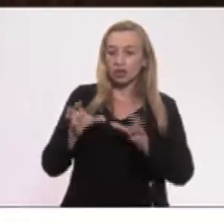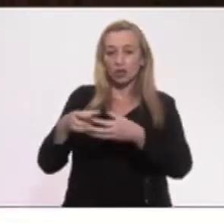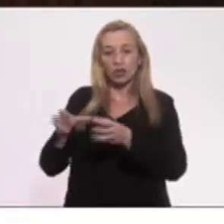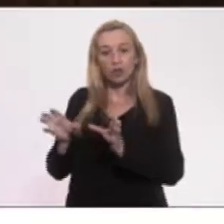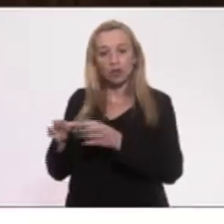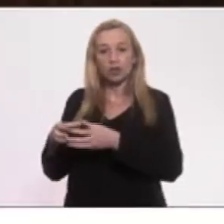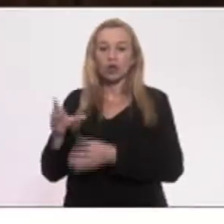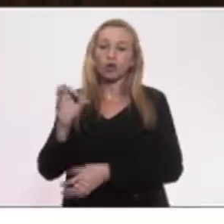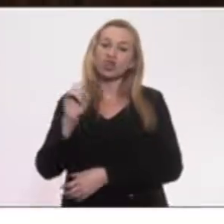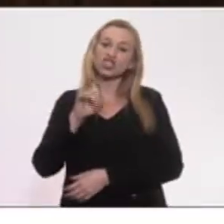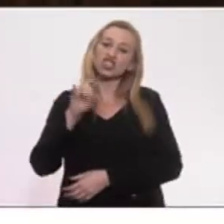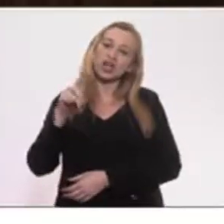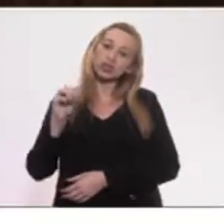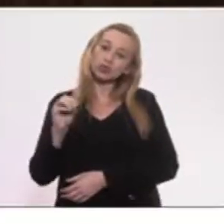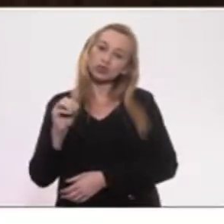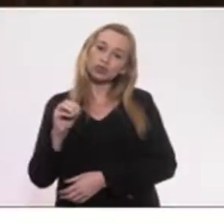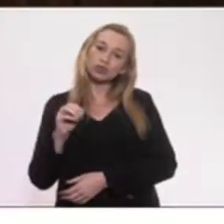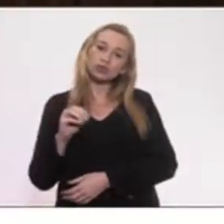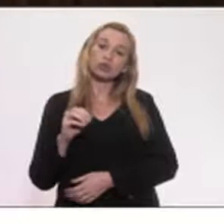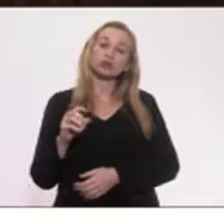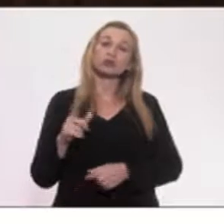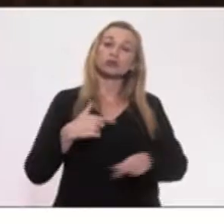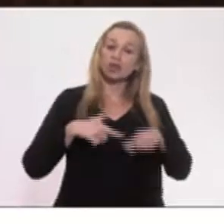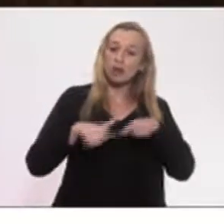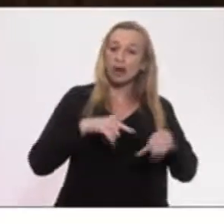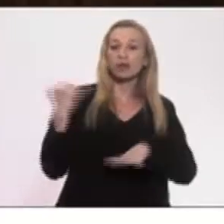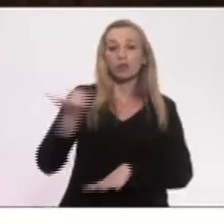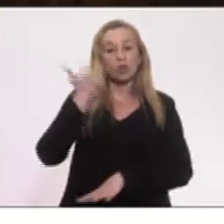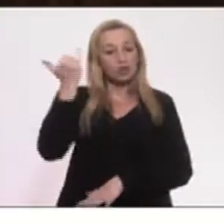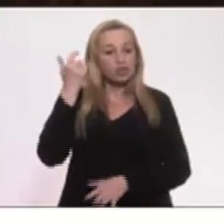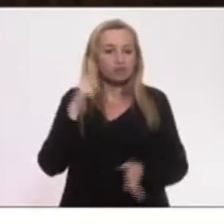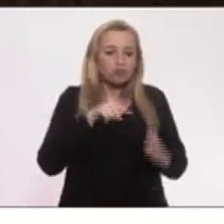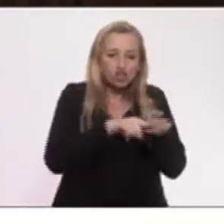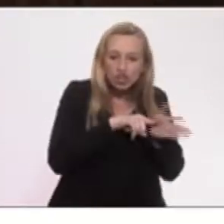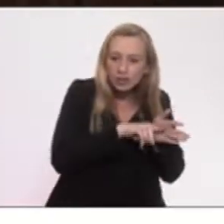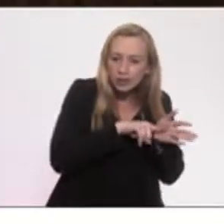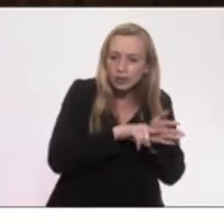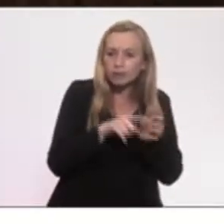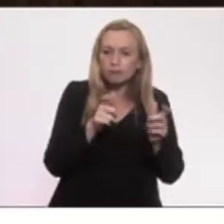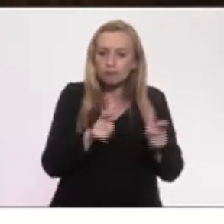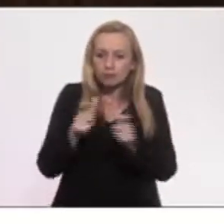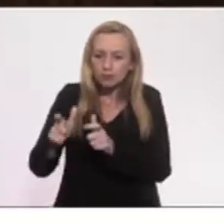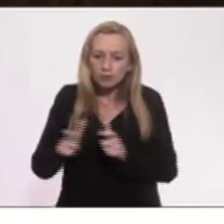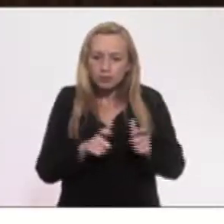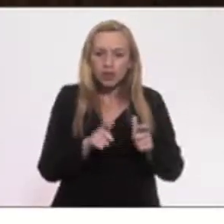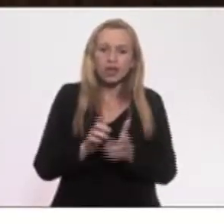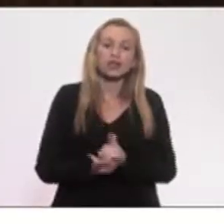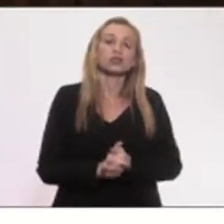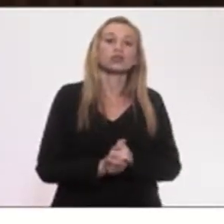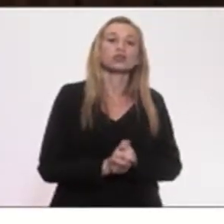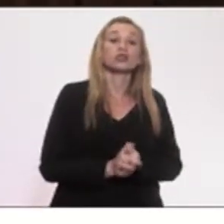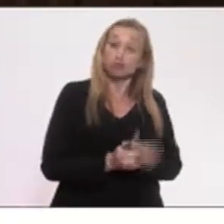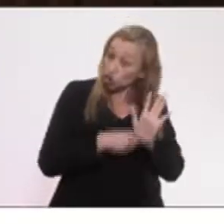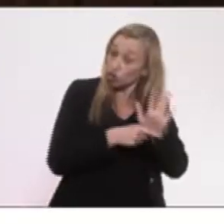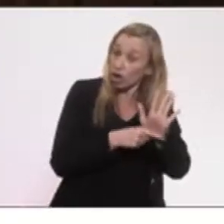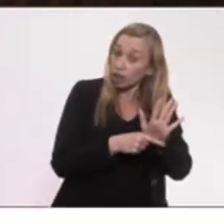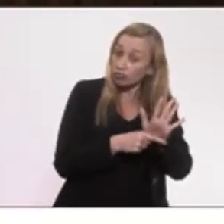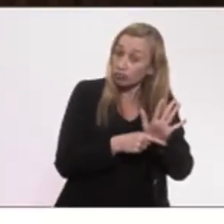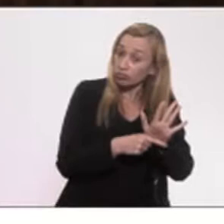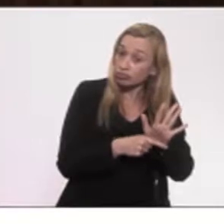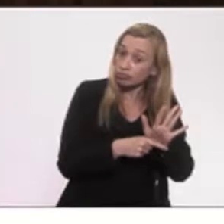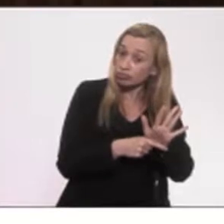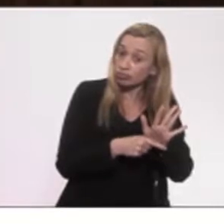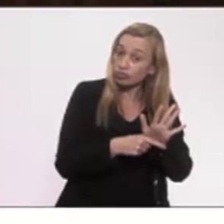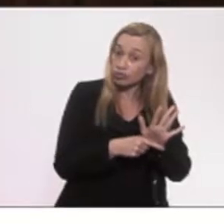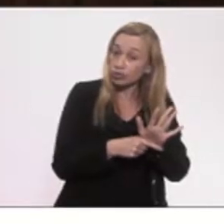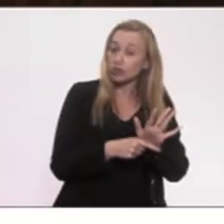cumprem um papel importante de monitoramento, de fiscalização e até de ajudar a formular